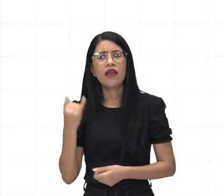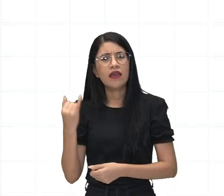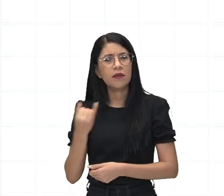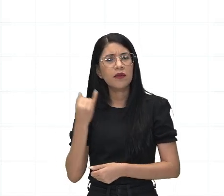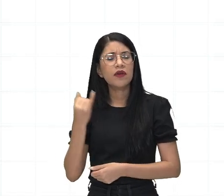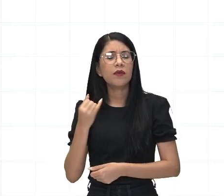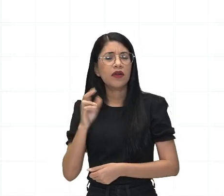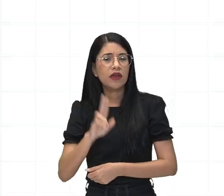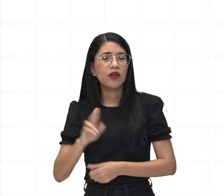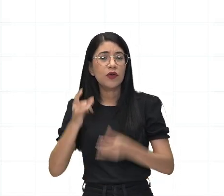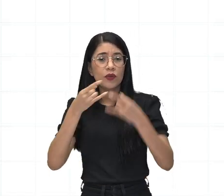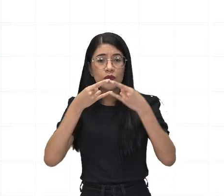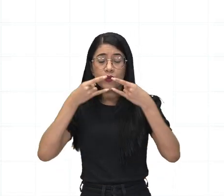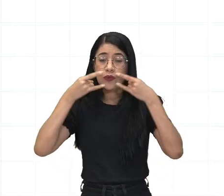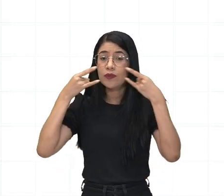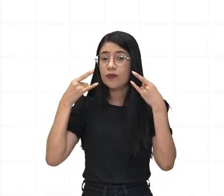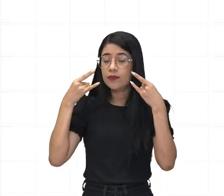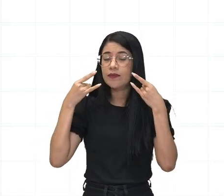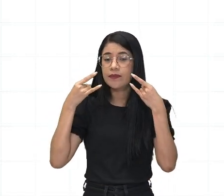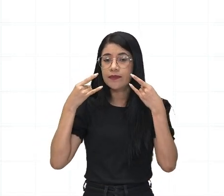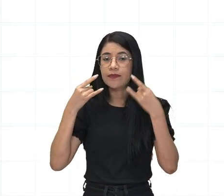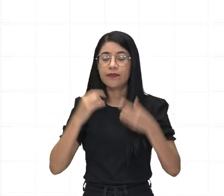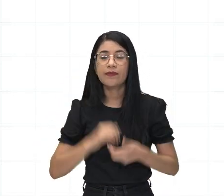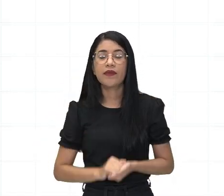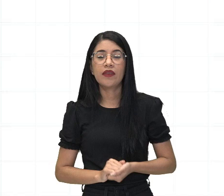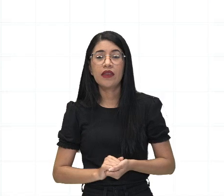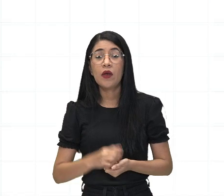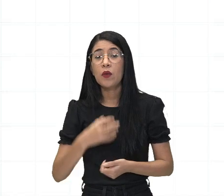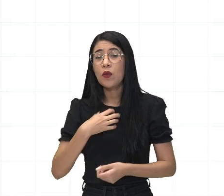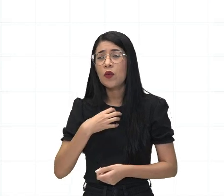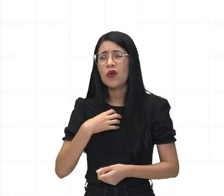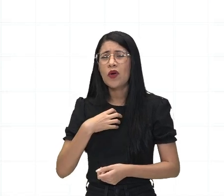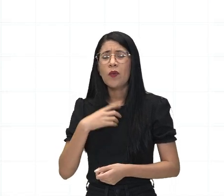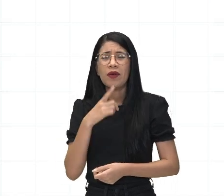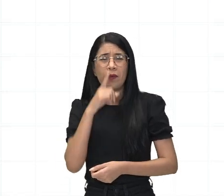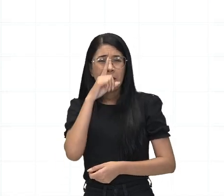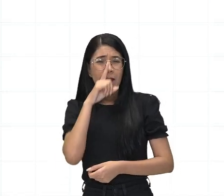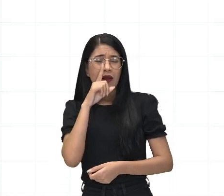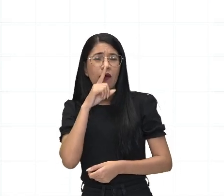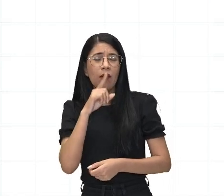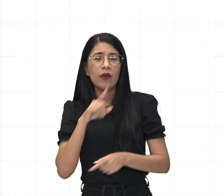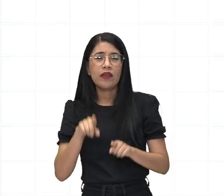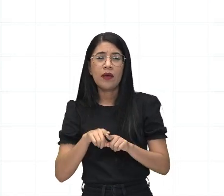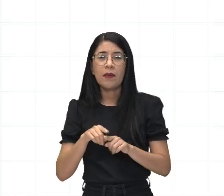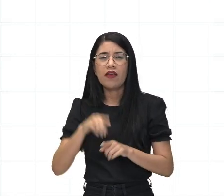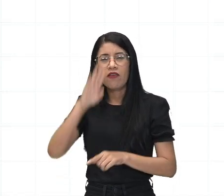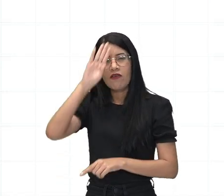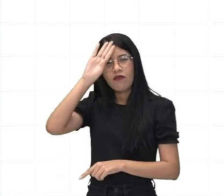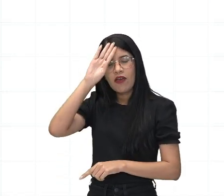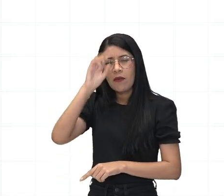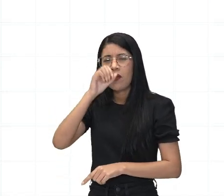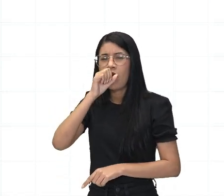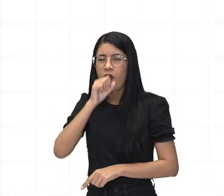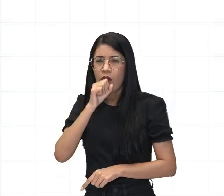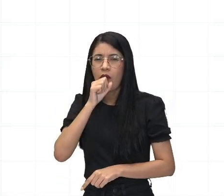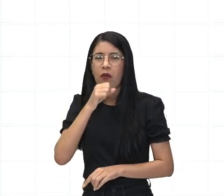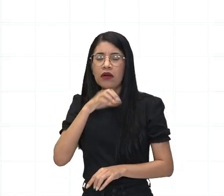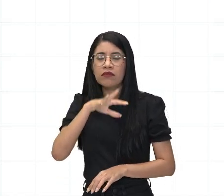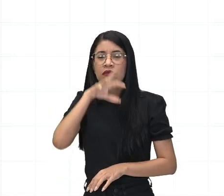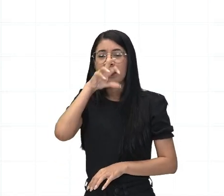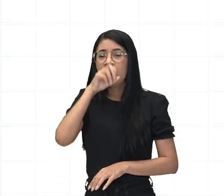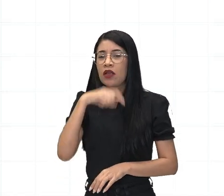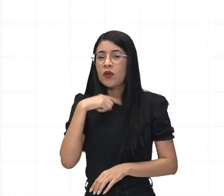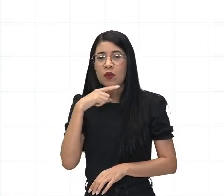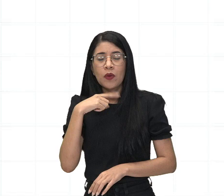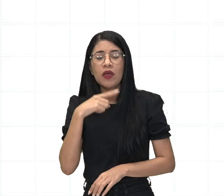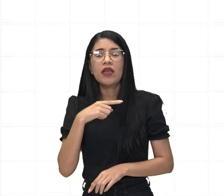você usar máscara. Os sinais e sintomas são severos, né? Febre, tosse seca, falta de ar, fadiga,